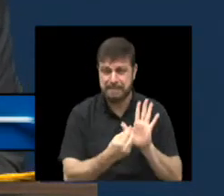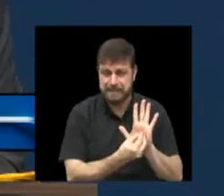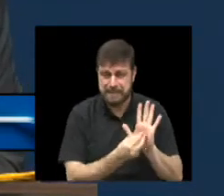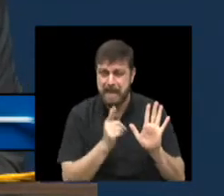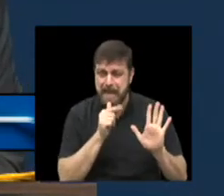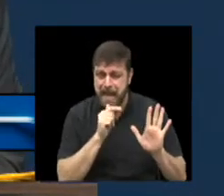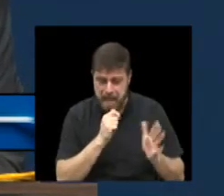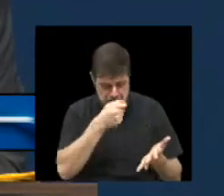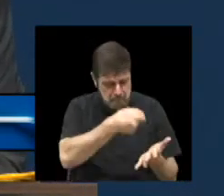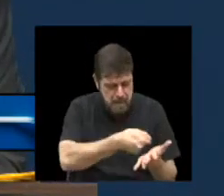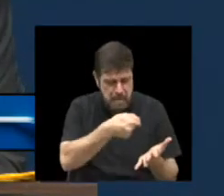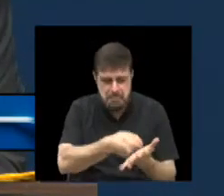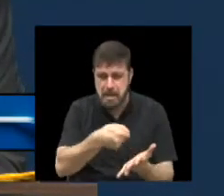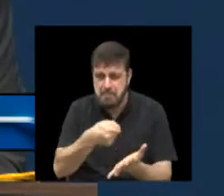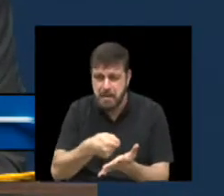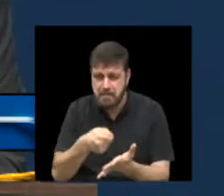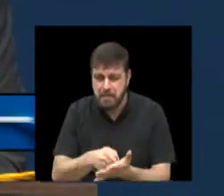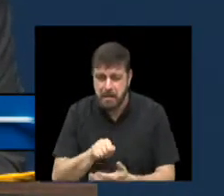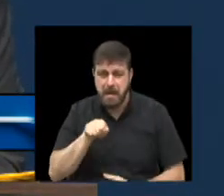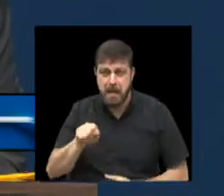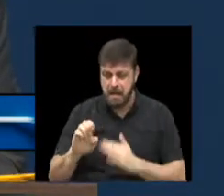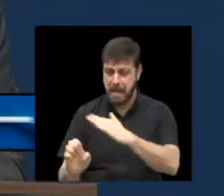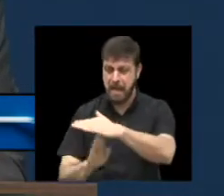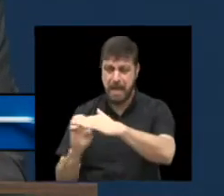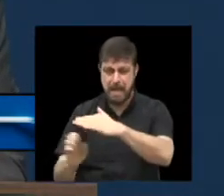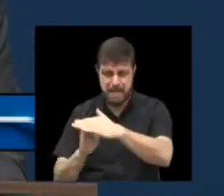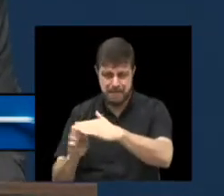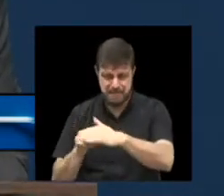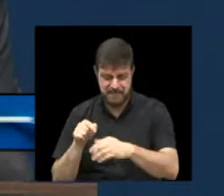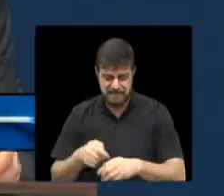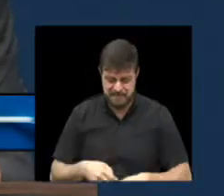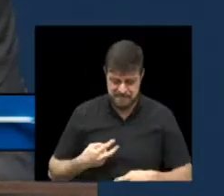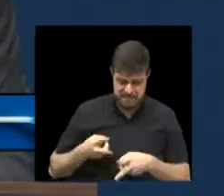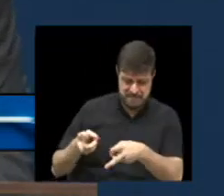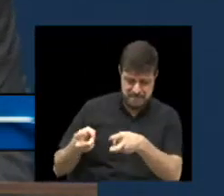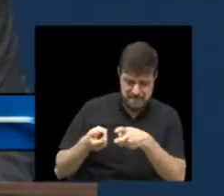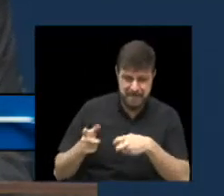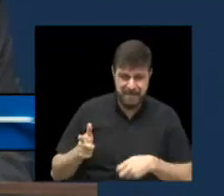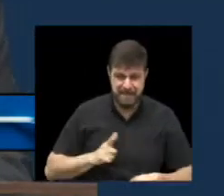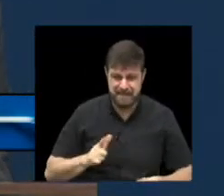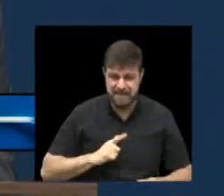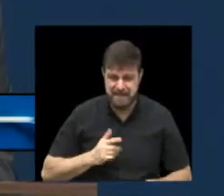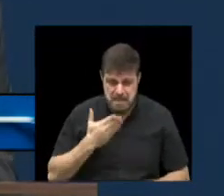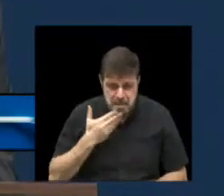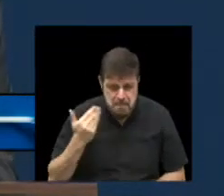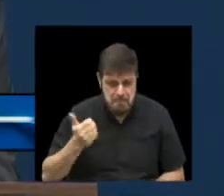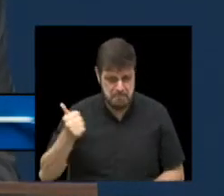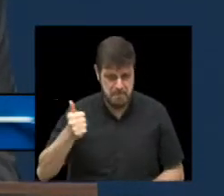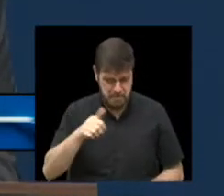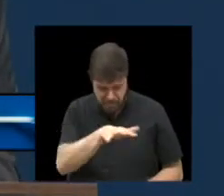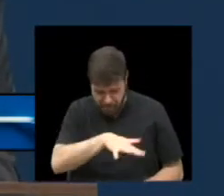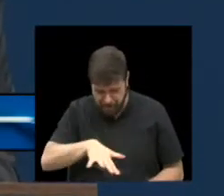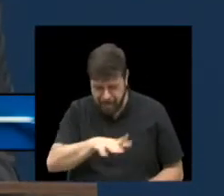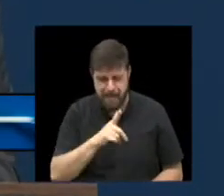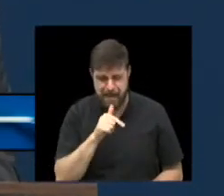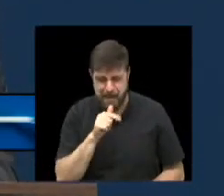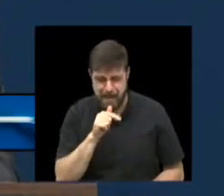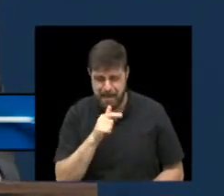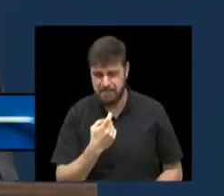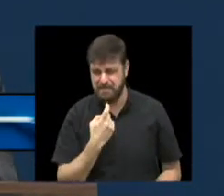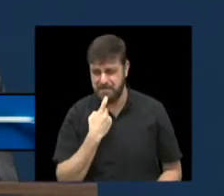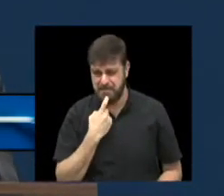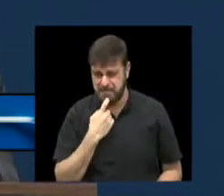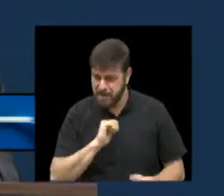mês para pagar a conta de água, que, de fato, houve uma melhora de 3.000% ou ainda de 1.249%